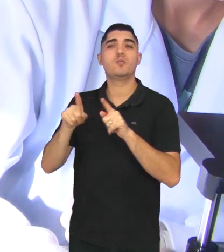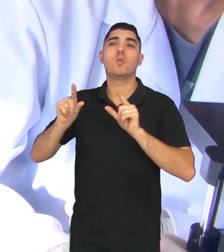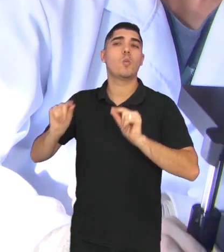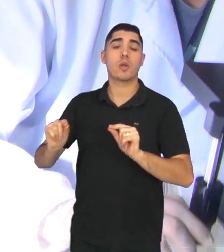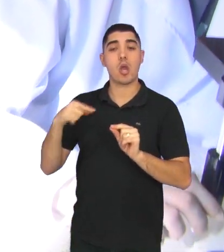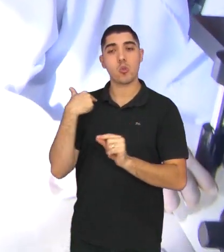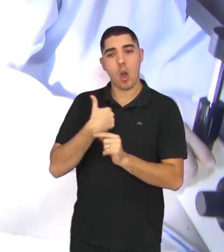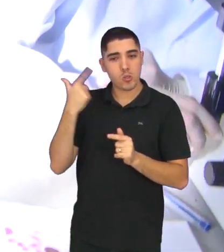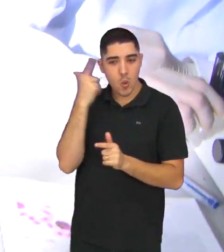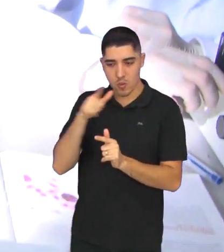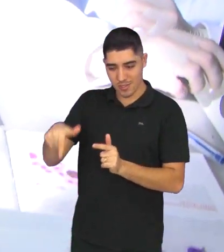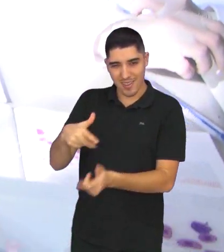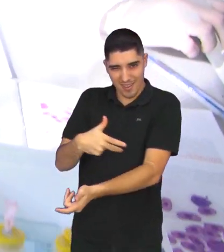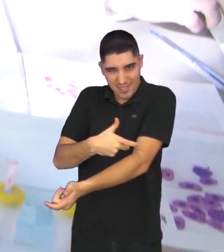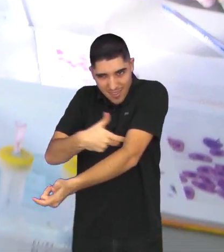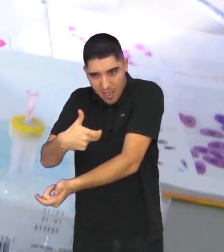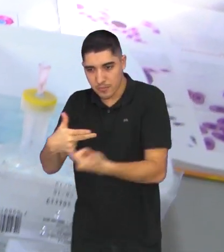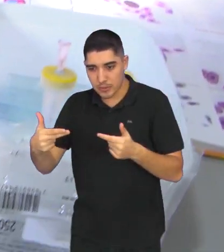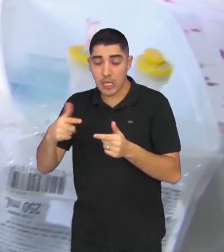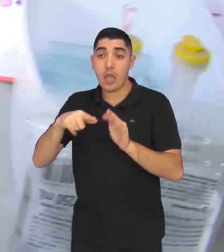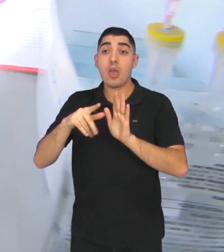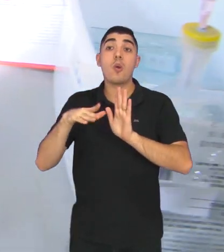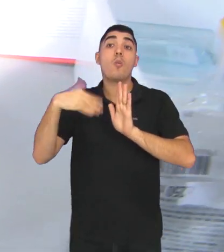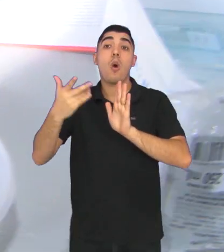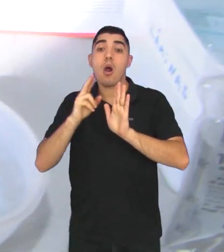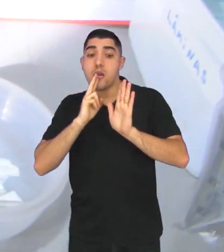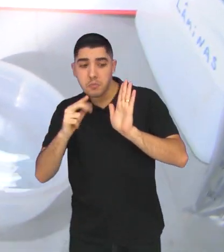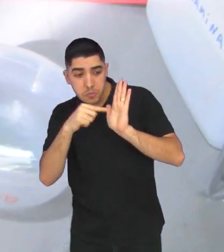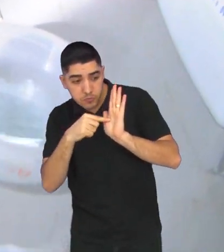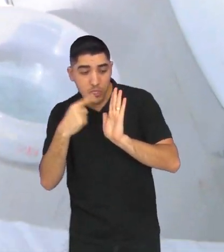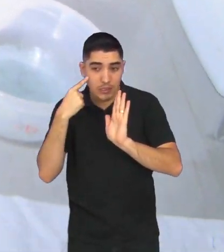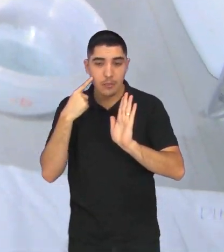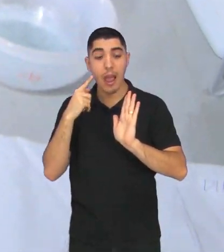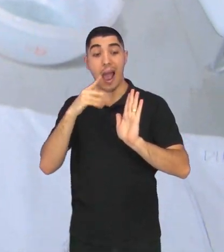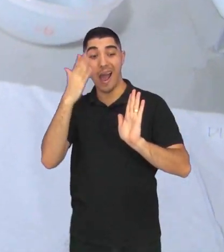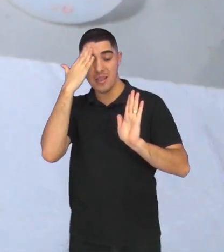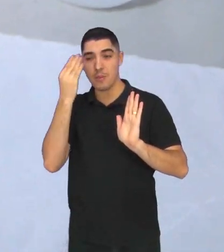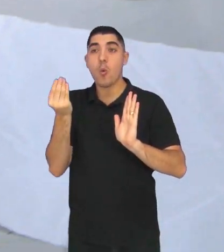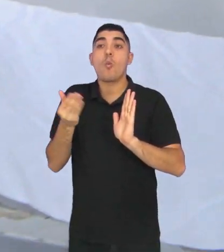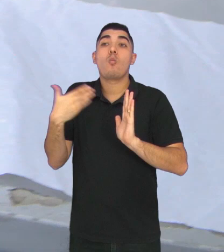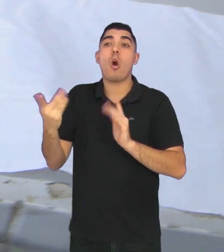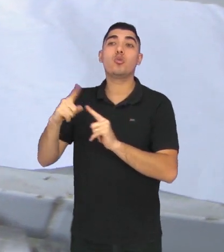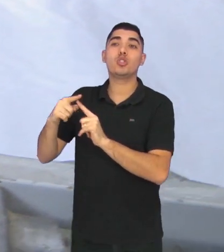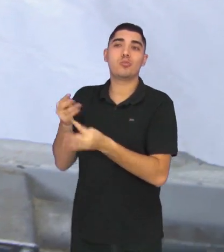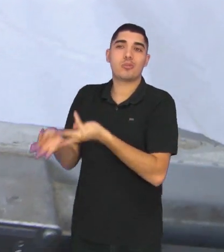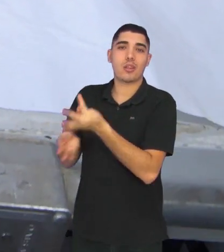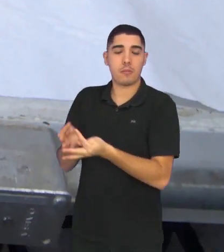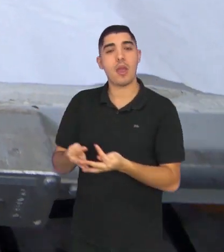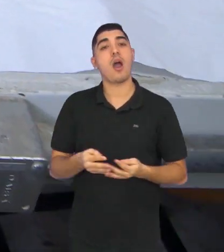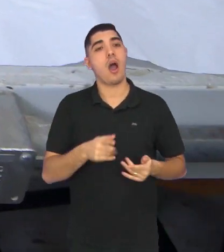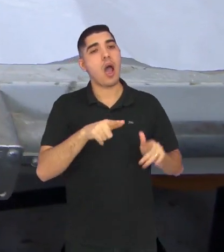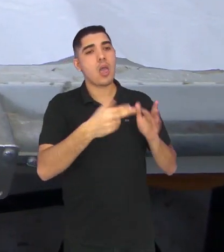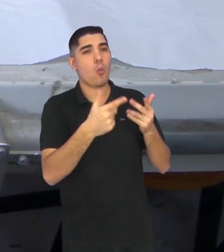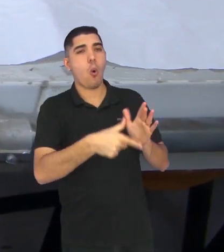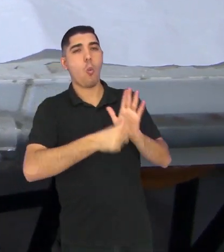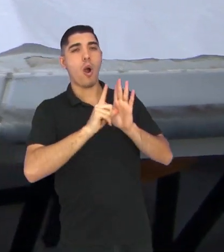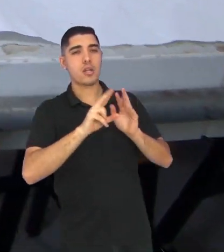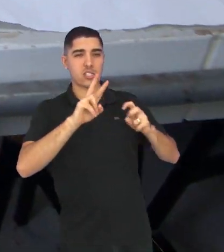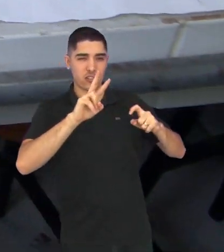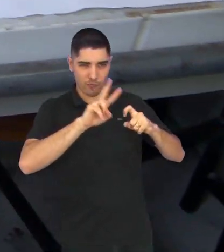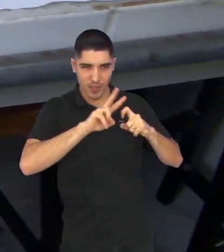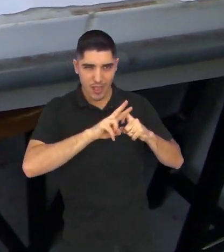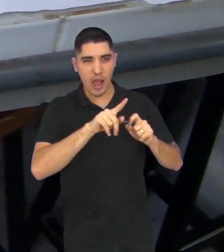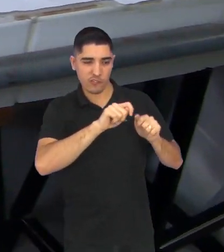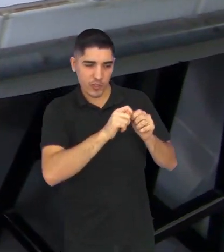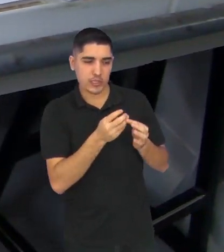é fornecer os resultados dos exames para auxiliar no tratamento. Já resolve aqui mesmo, né? Aquela análise quando eles chegam, aí tem